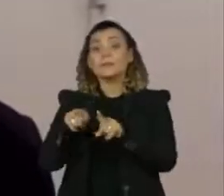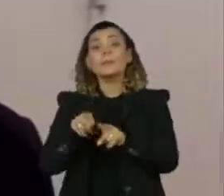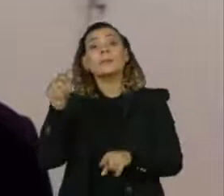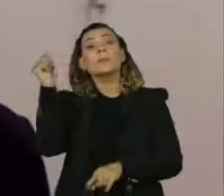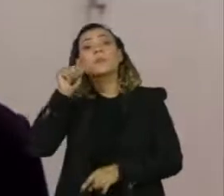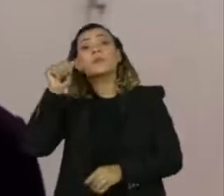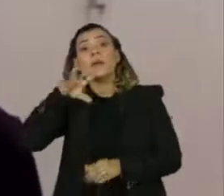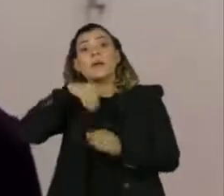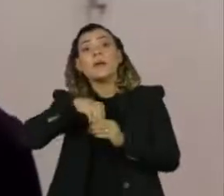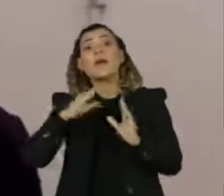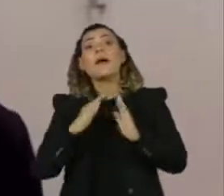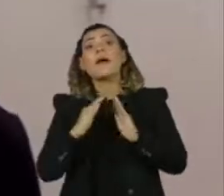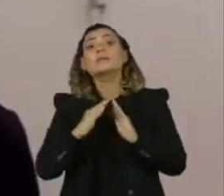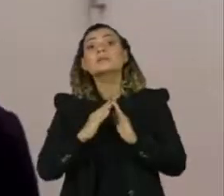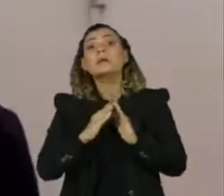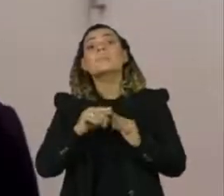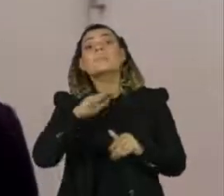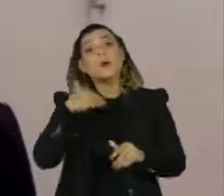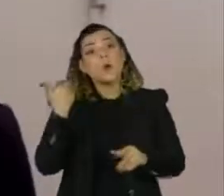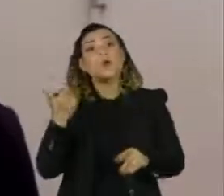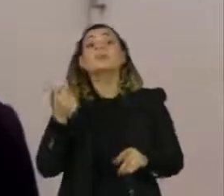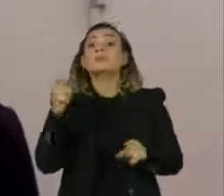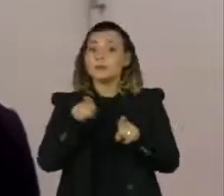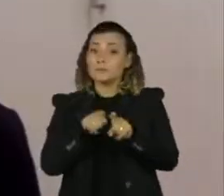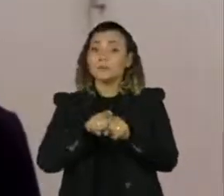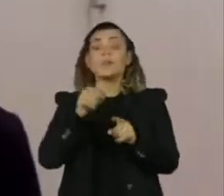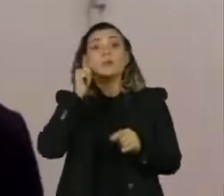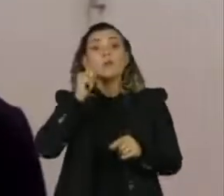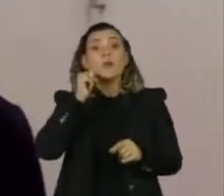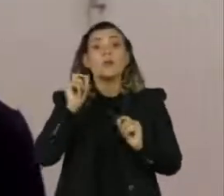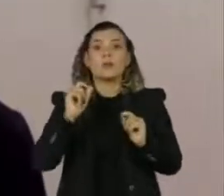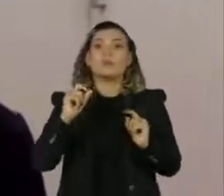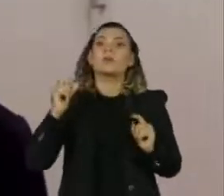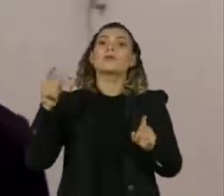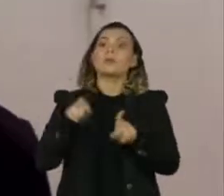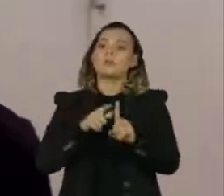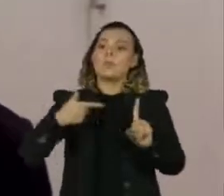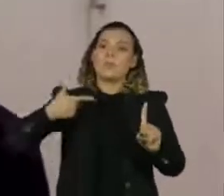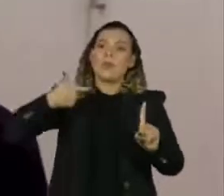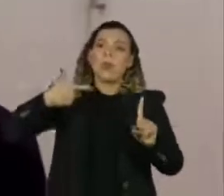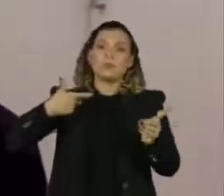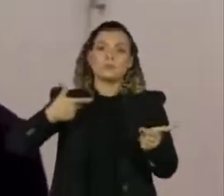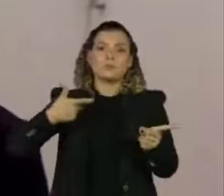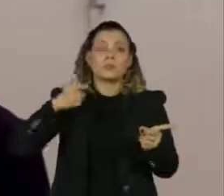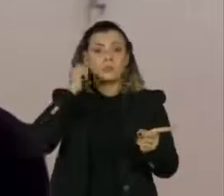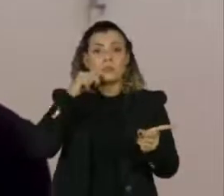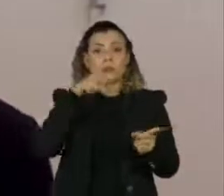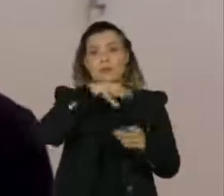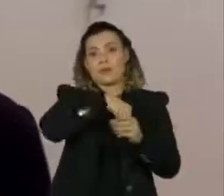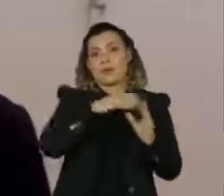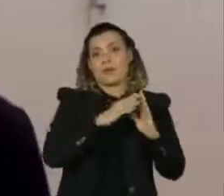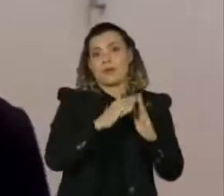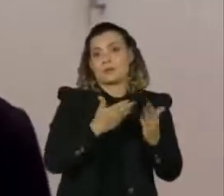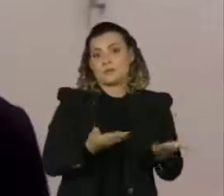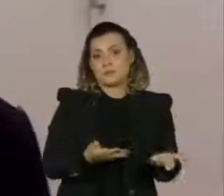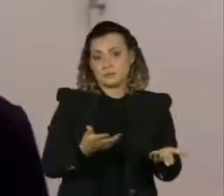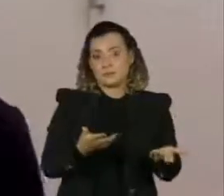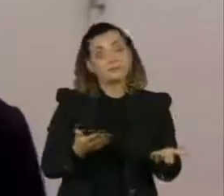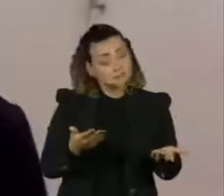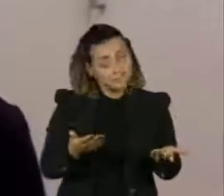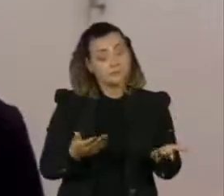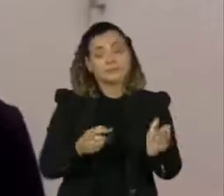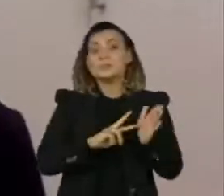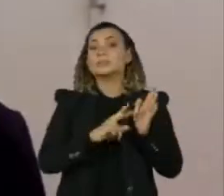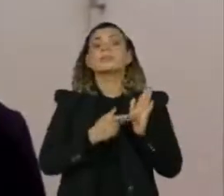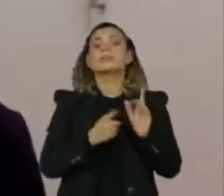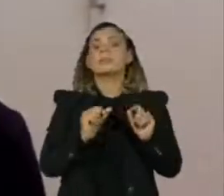em residência por arma de fogo. Então, ainda que as mulheres morram muito por arma branca, tem aumentado a morte de mulheres em casa por arma de fogo, que